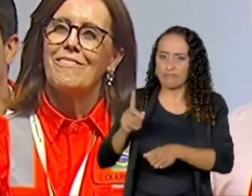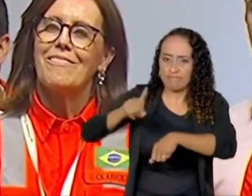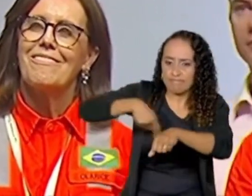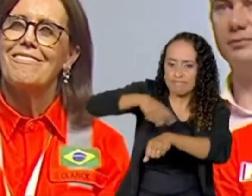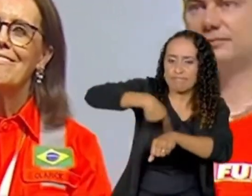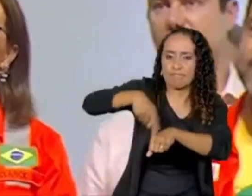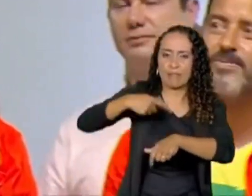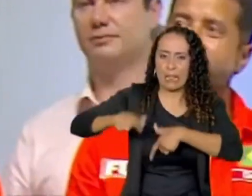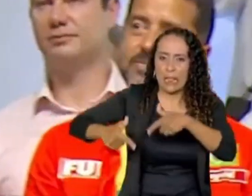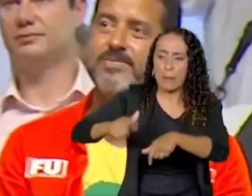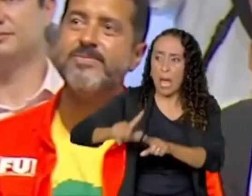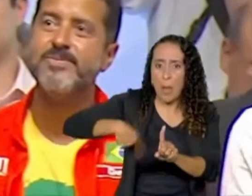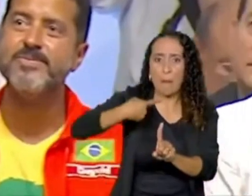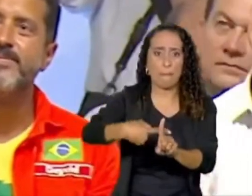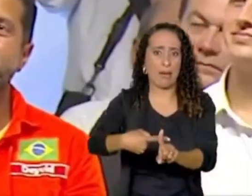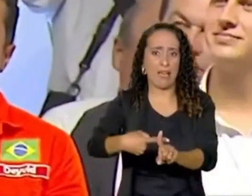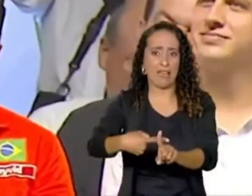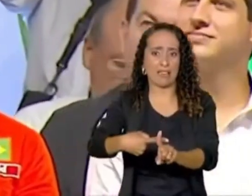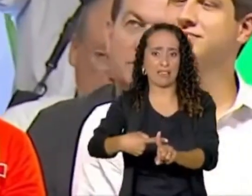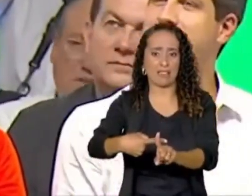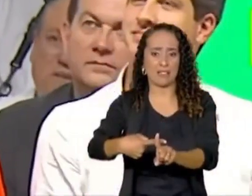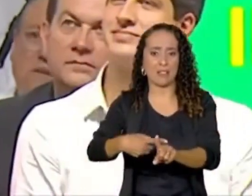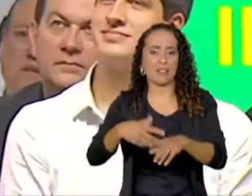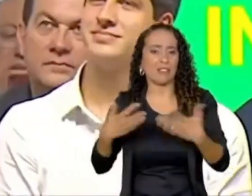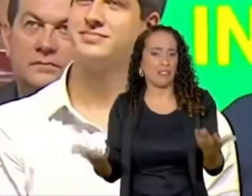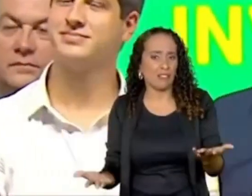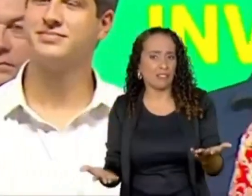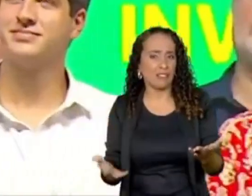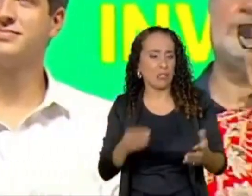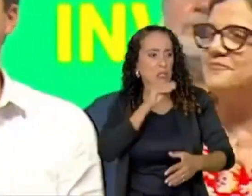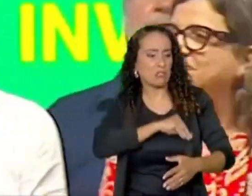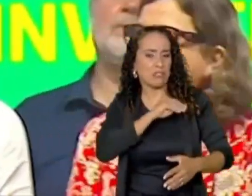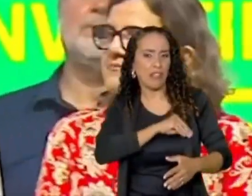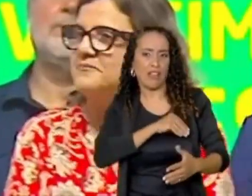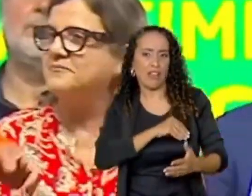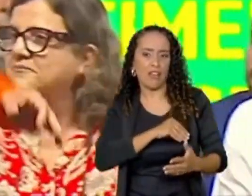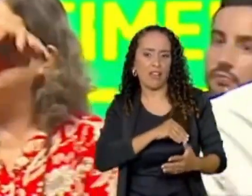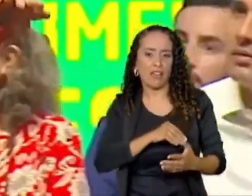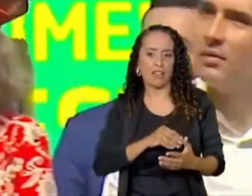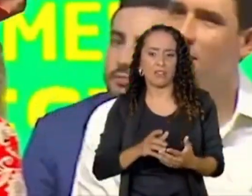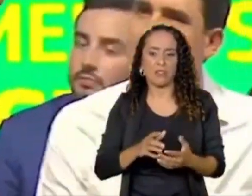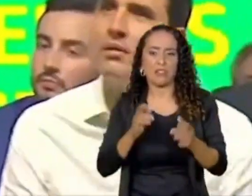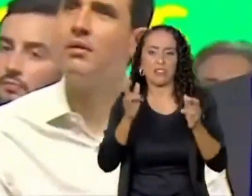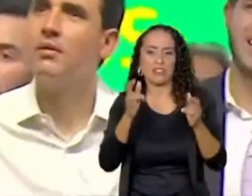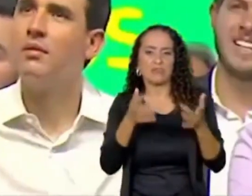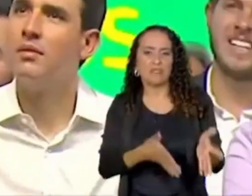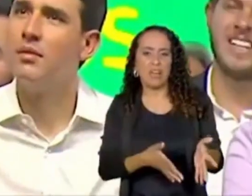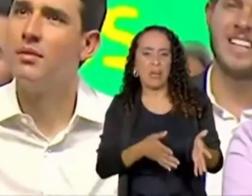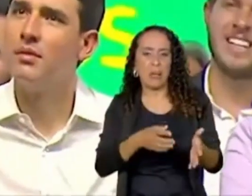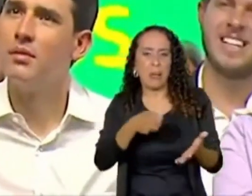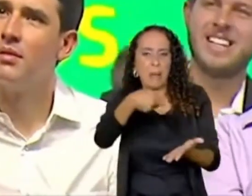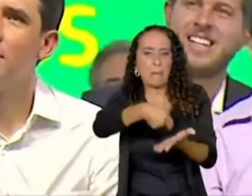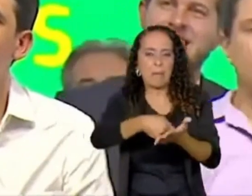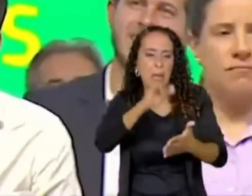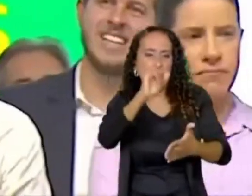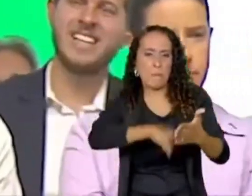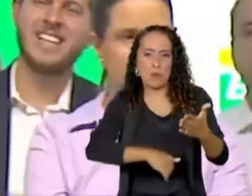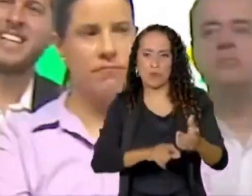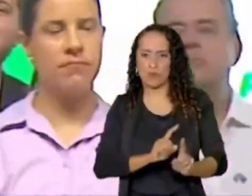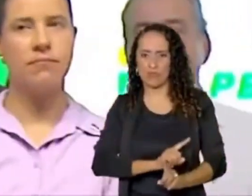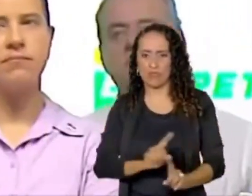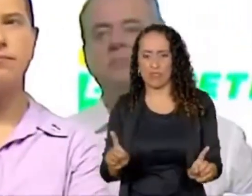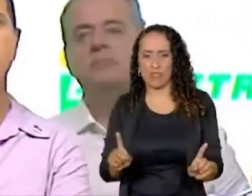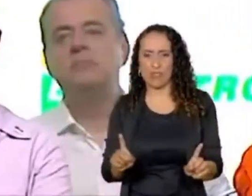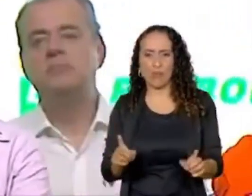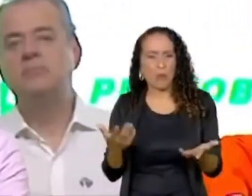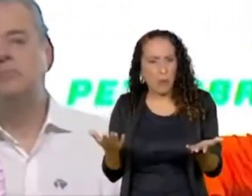Ah, vamos, da folha de salário. Vamos deixar de pagar imposto na folha de salário.